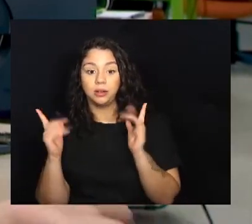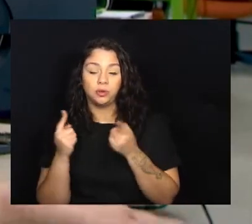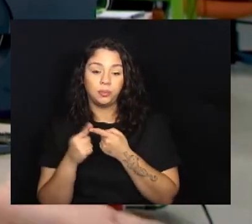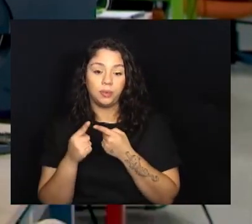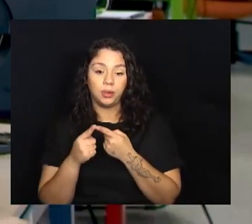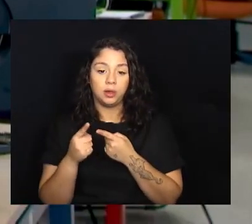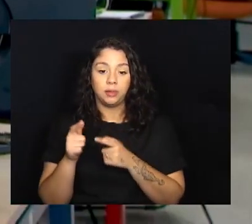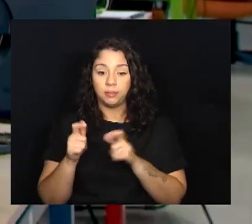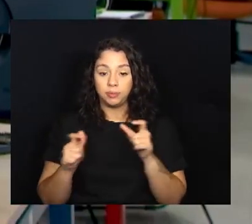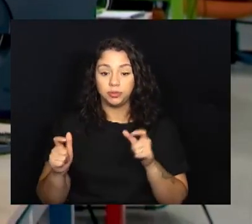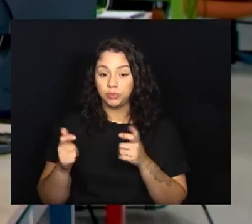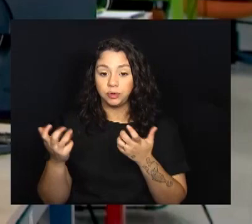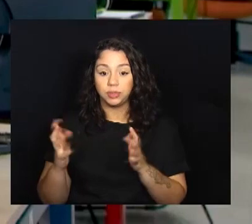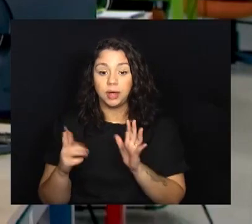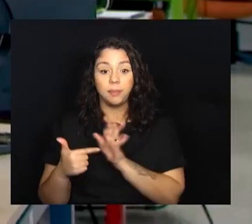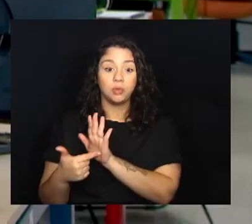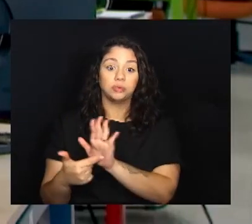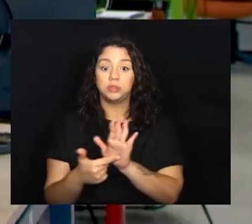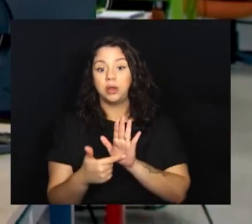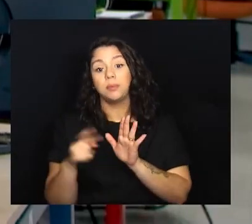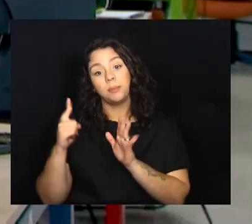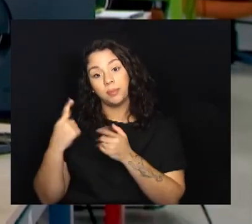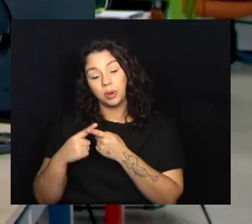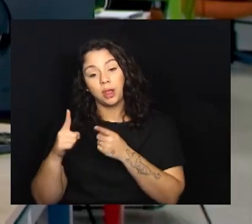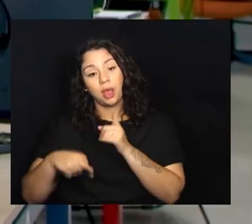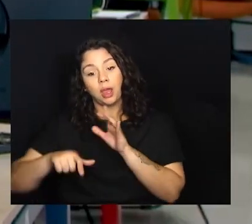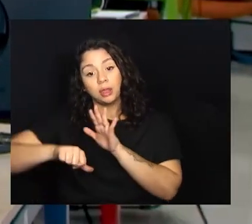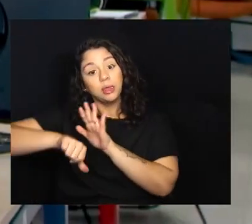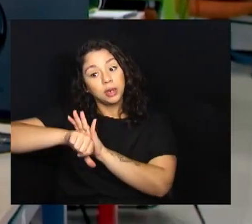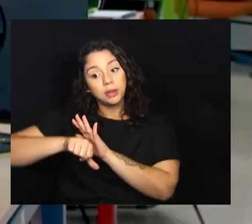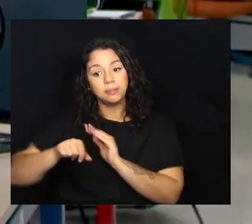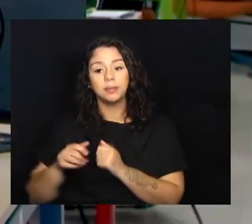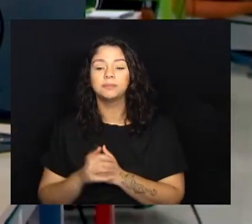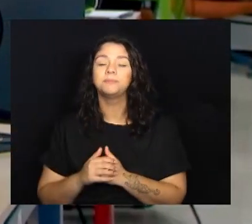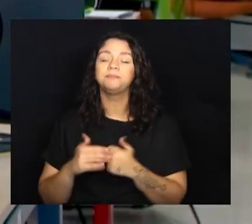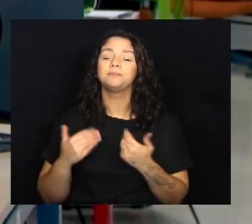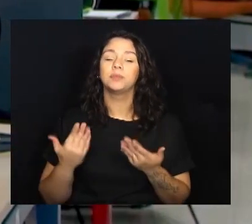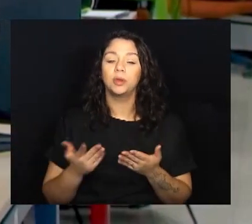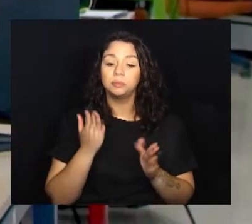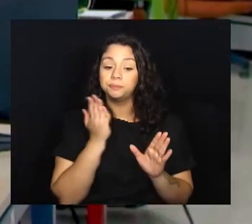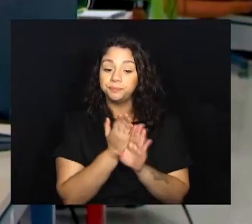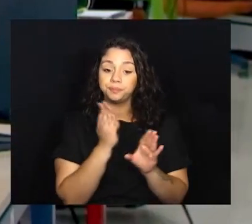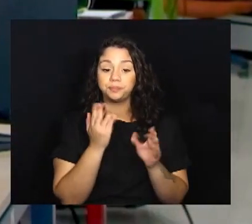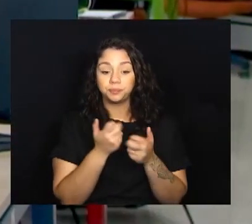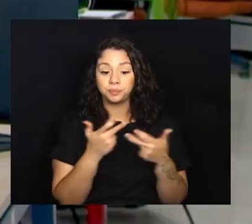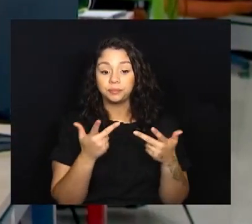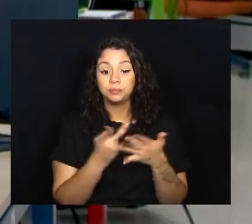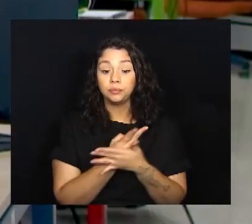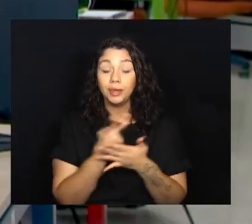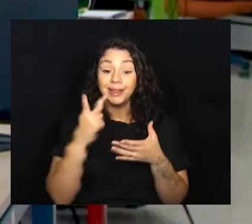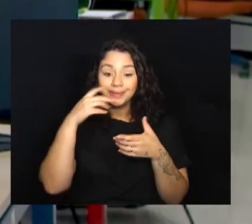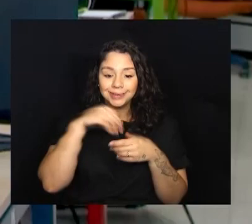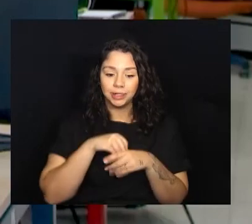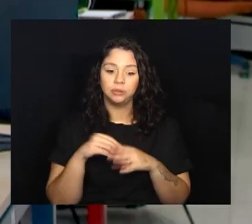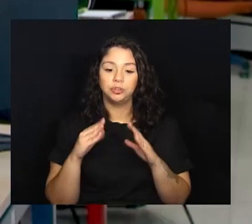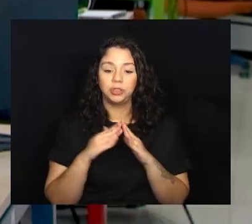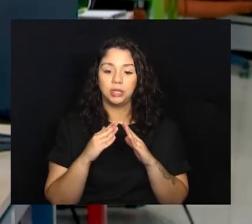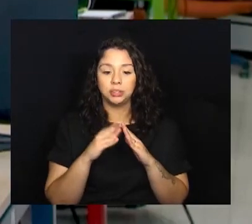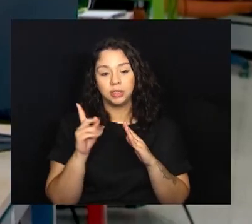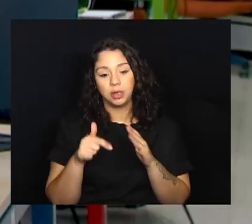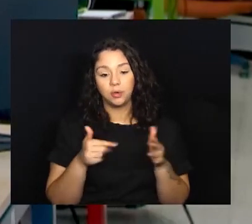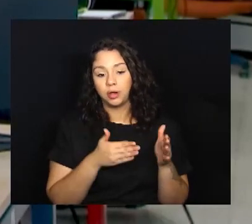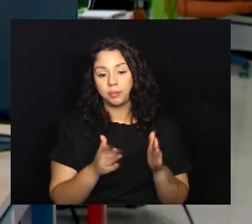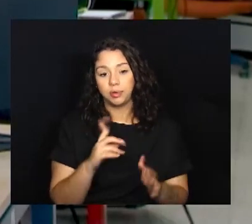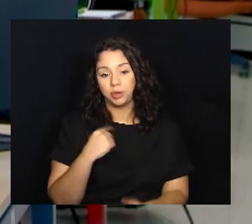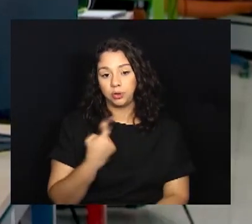obviamente, ninguém quer deixar isso à mostra, porque isso não é nem um pouco legal. Então, identificar as cenas internas é o caminho que a gente encontrou.